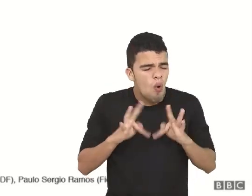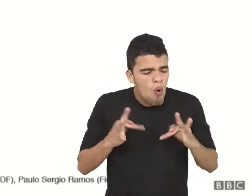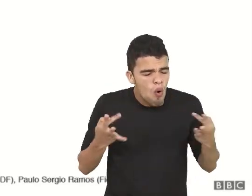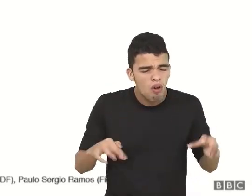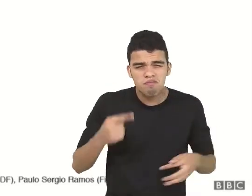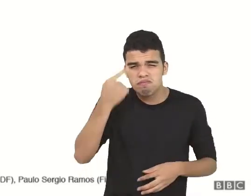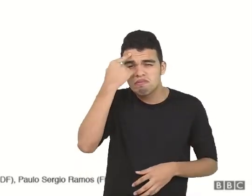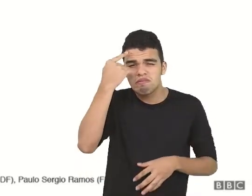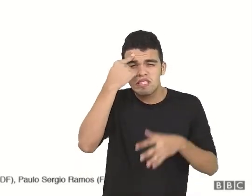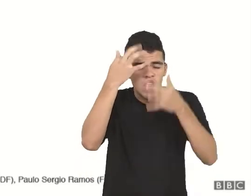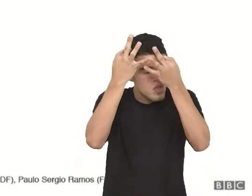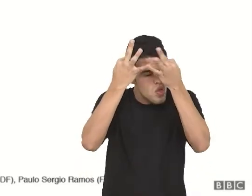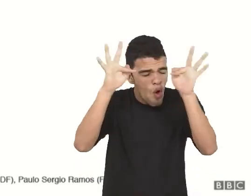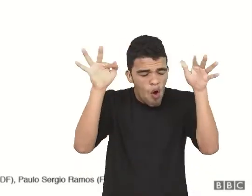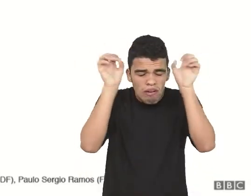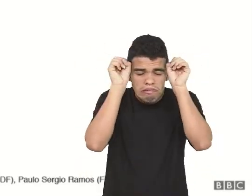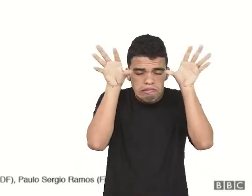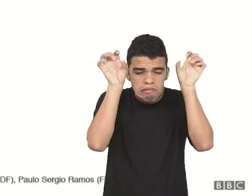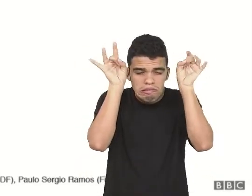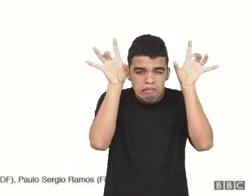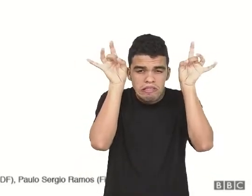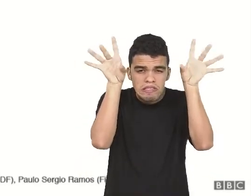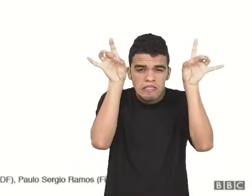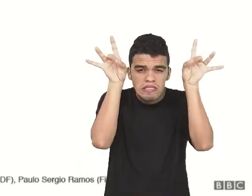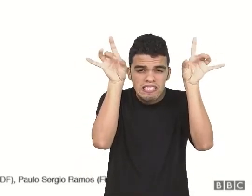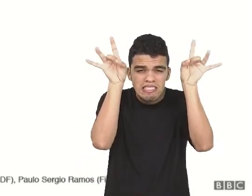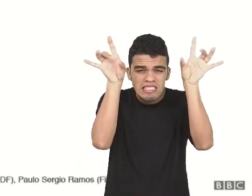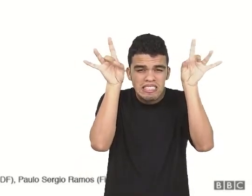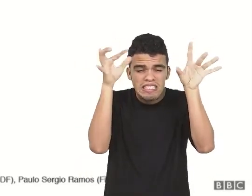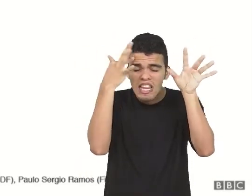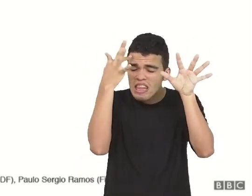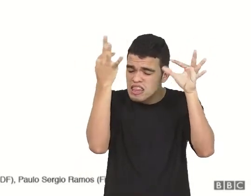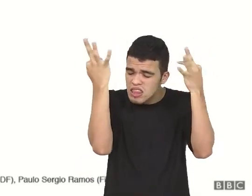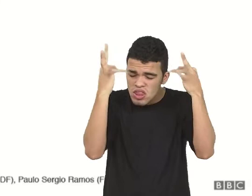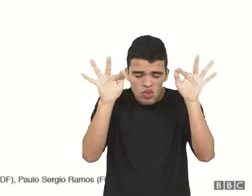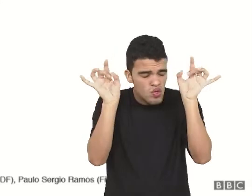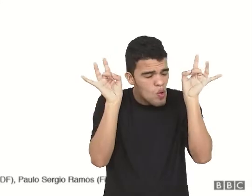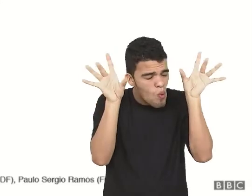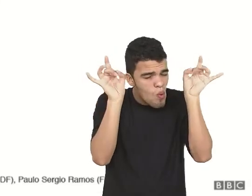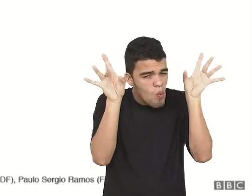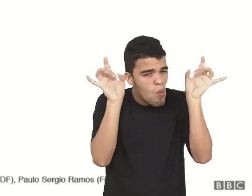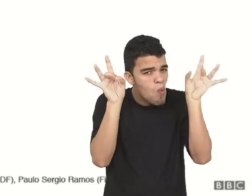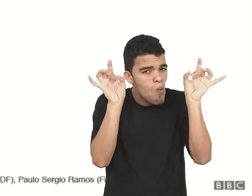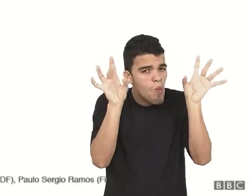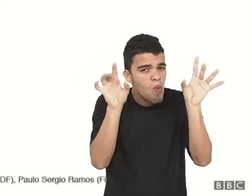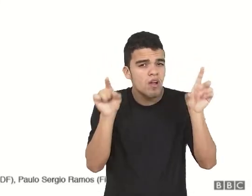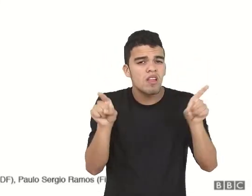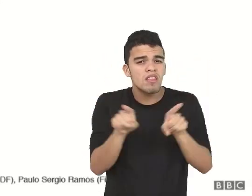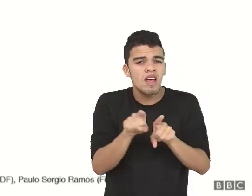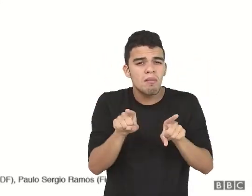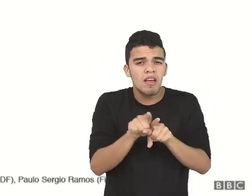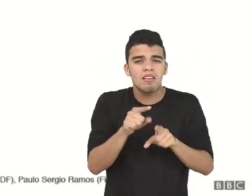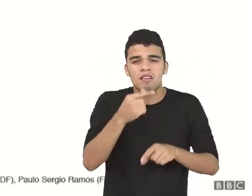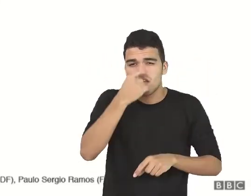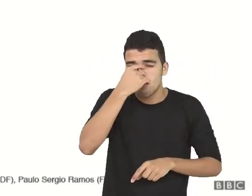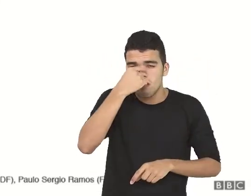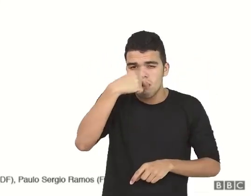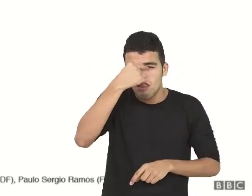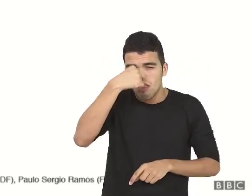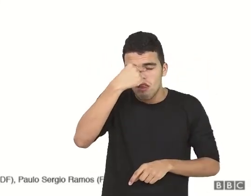forte. Você tem dor de cabeça constante. Você tem congestão nasal.